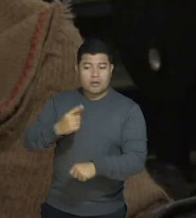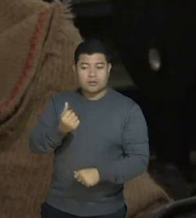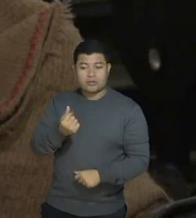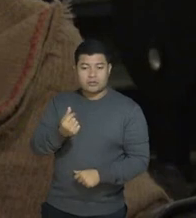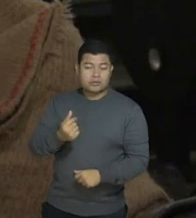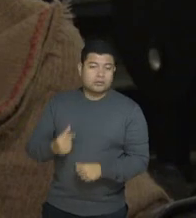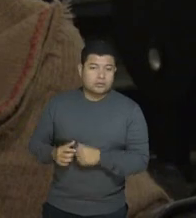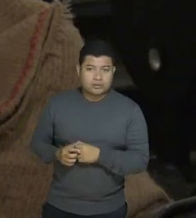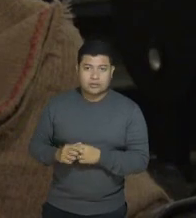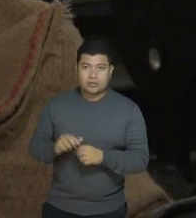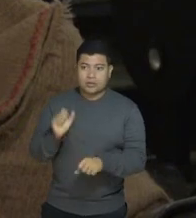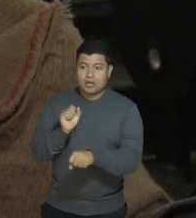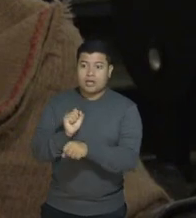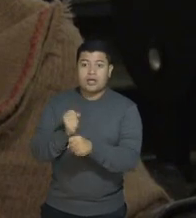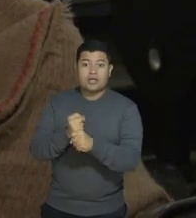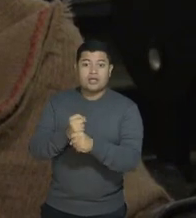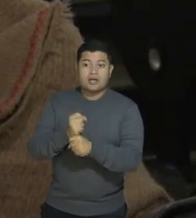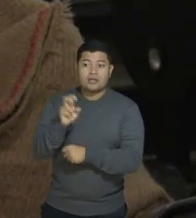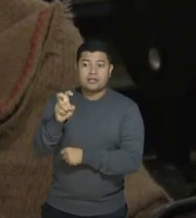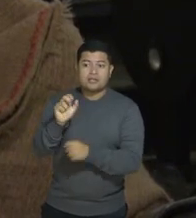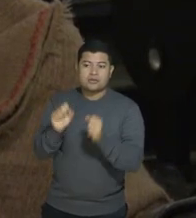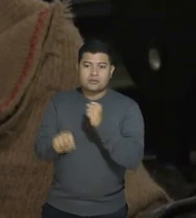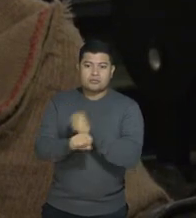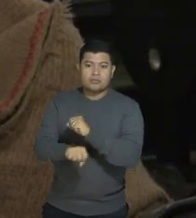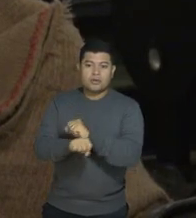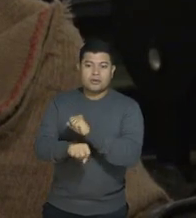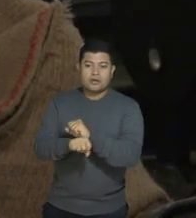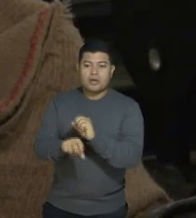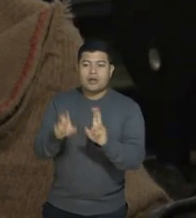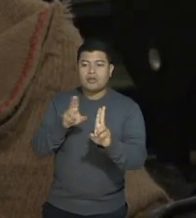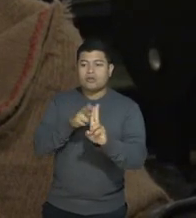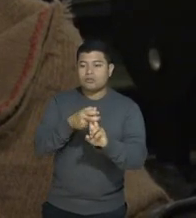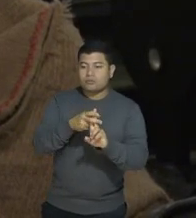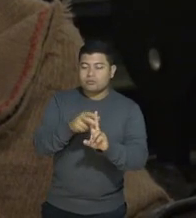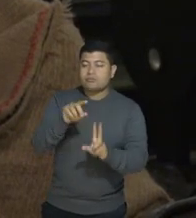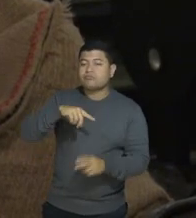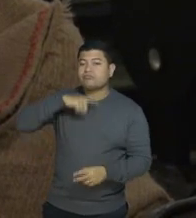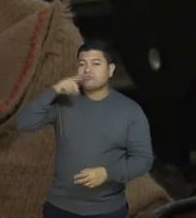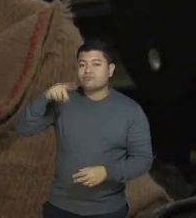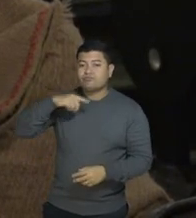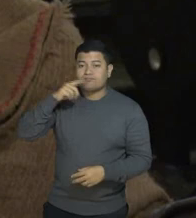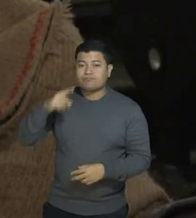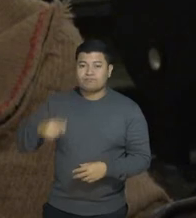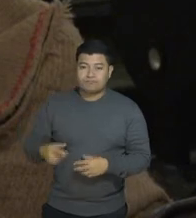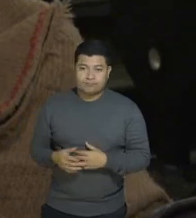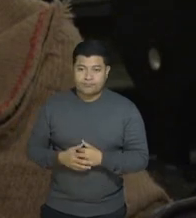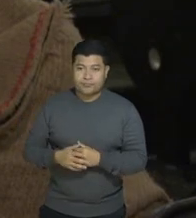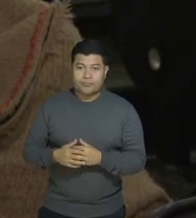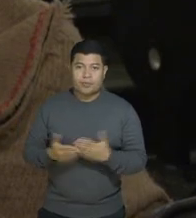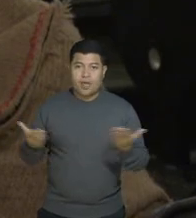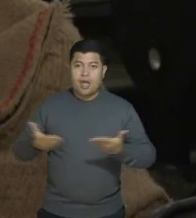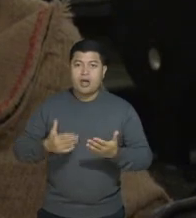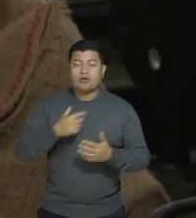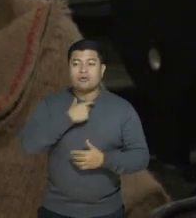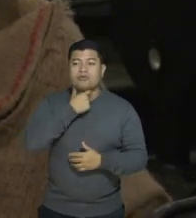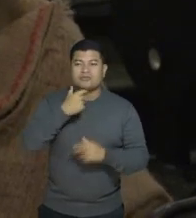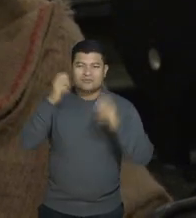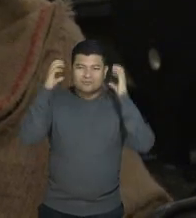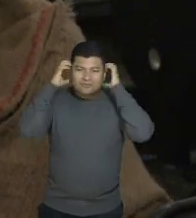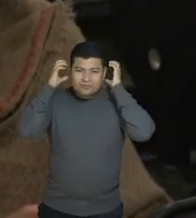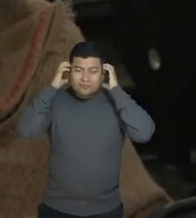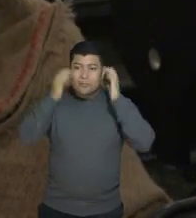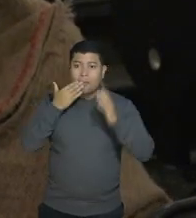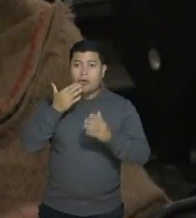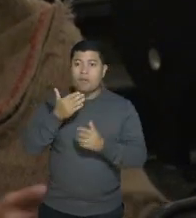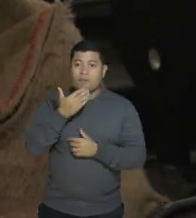5 anos pelo SUS e ainda não tinha conseguido. Agora, ele foi a Fono pediu novos testes de novo e ainda